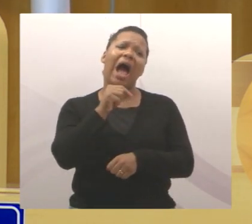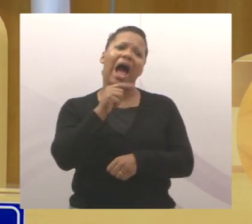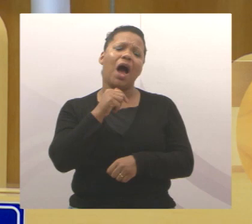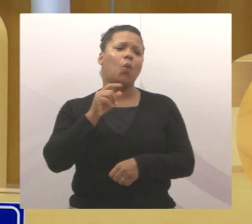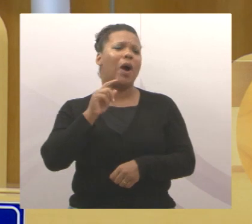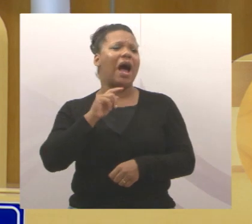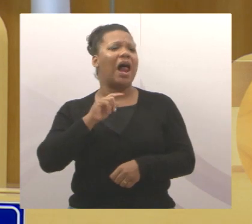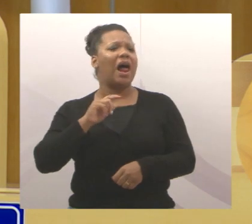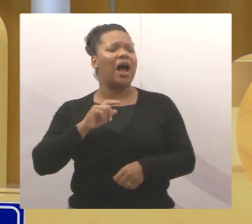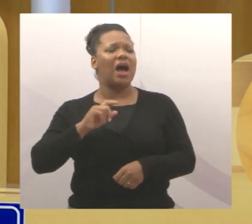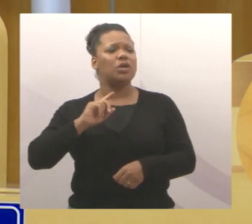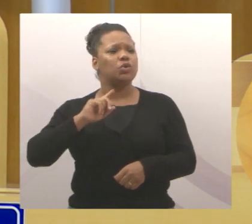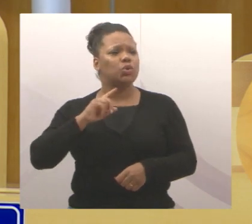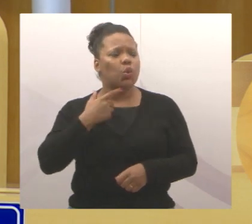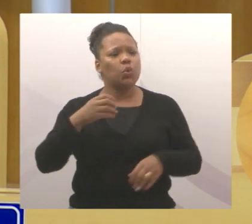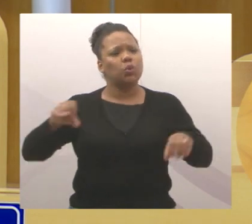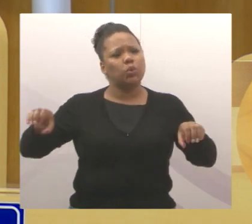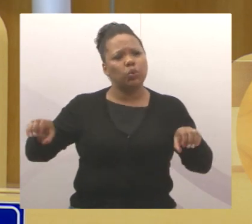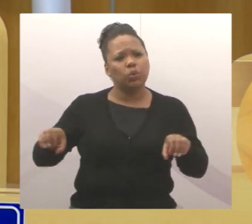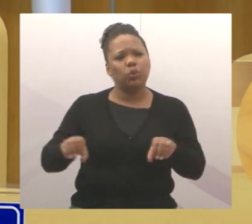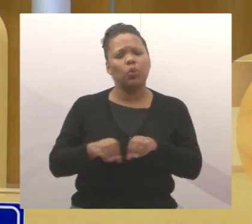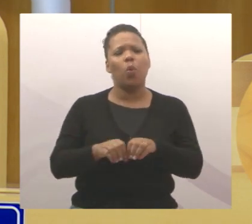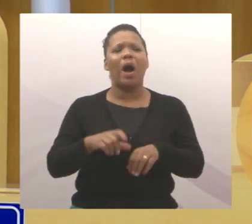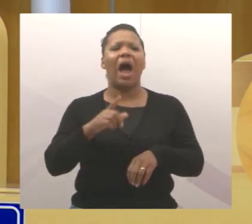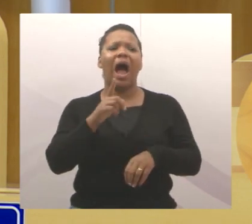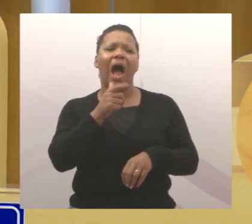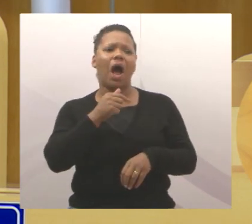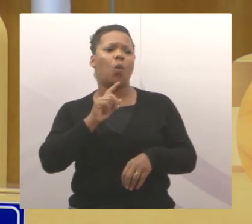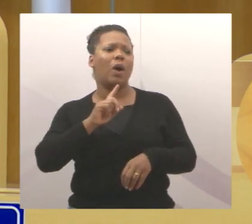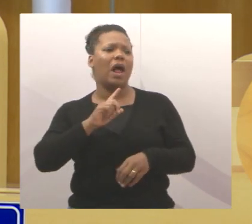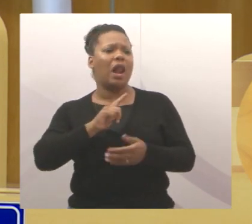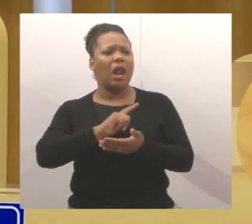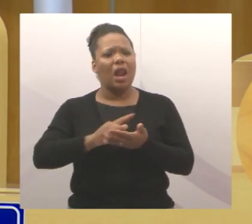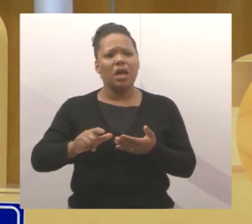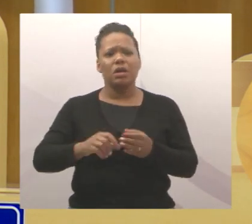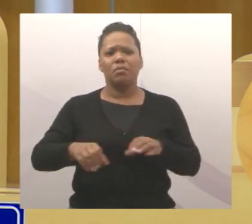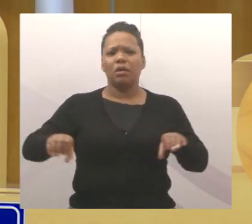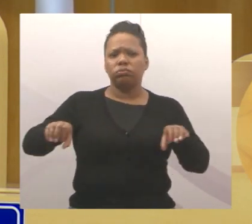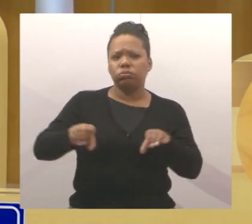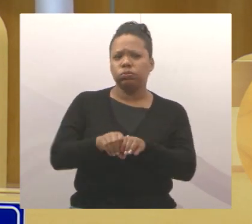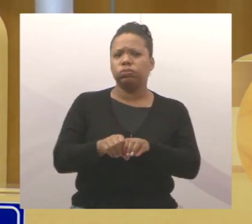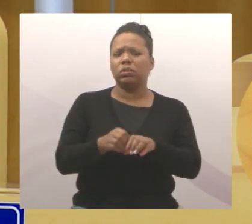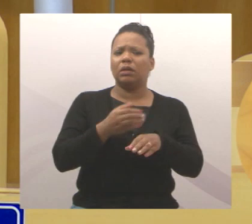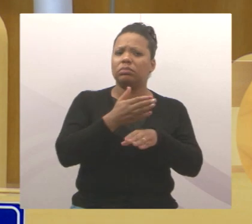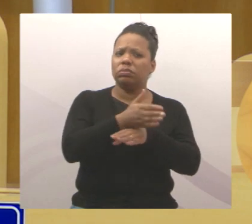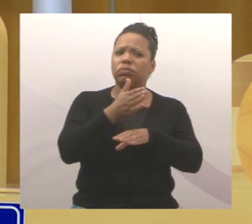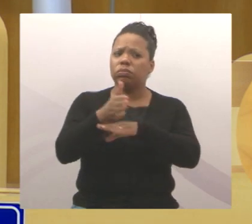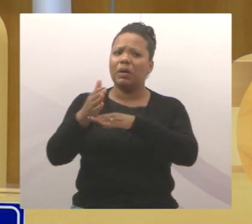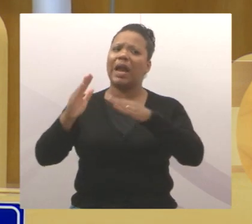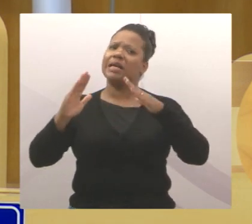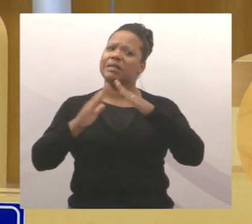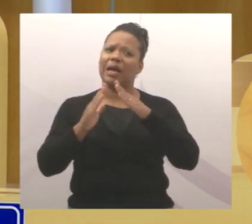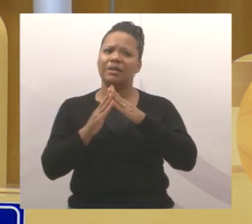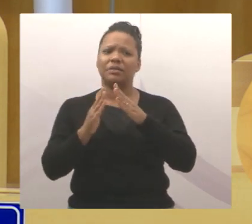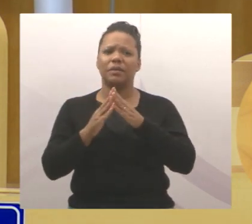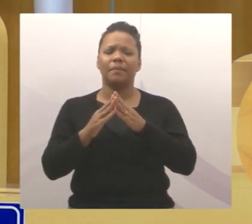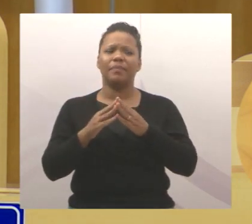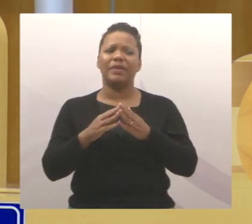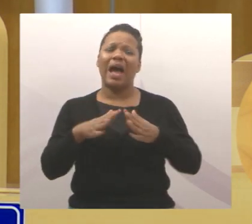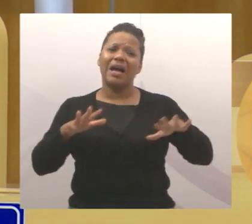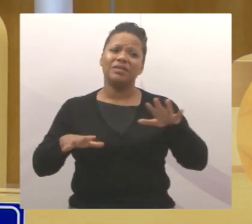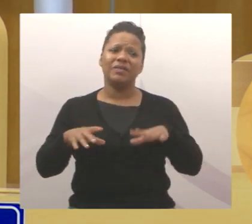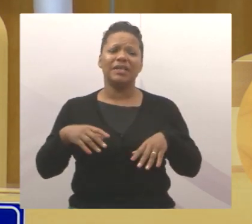em nossa cidade. Algumas vezes, nós, agentes públicos, somos obrigados a fazer